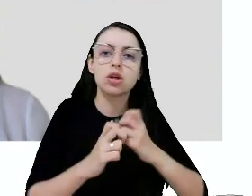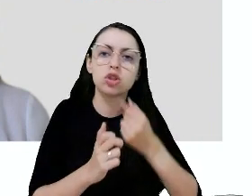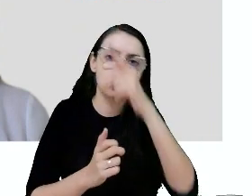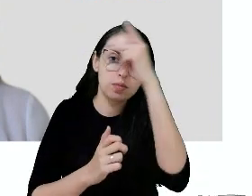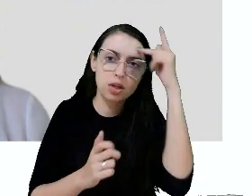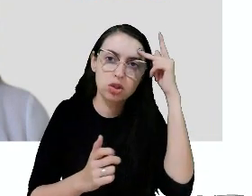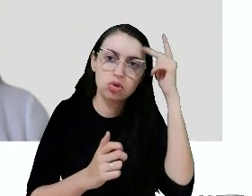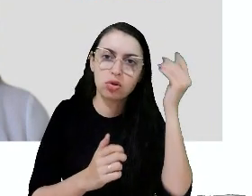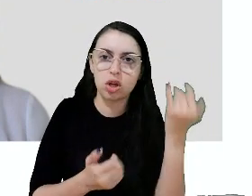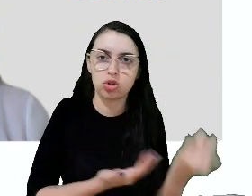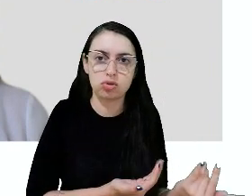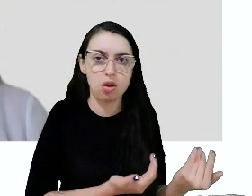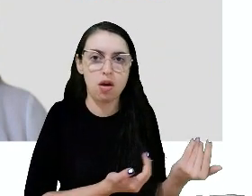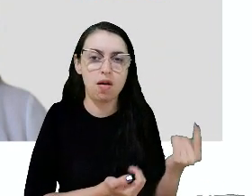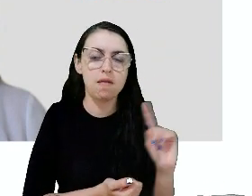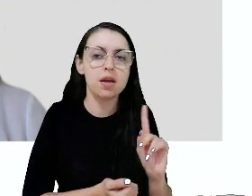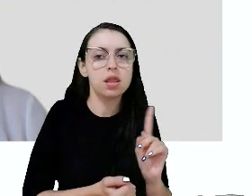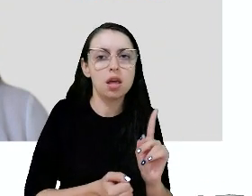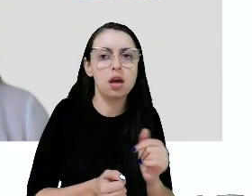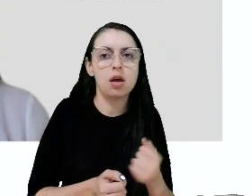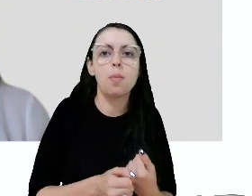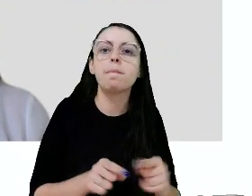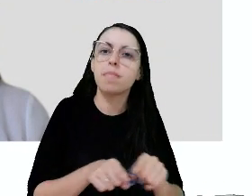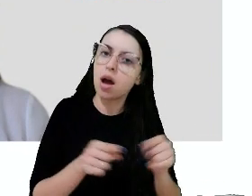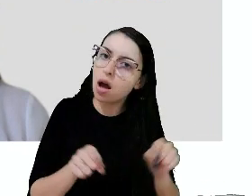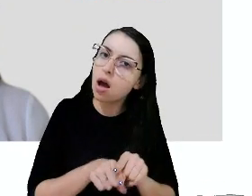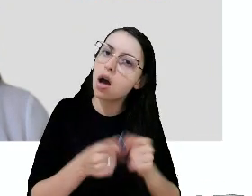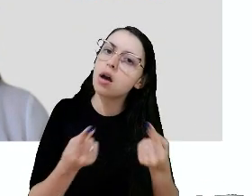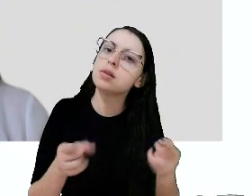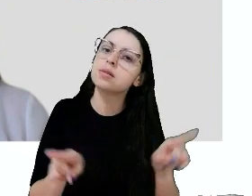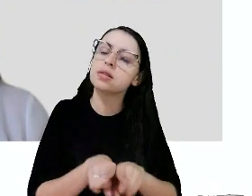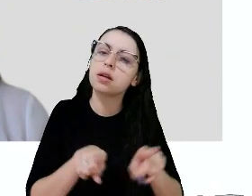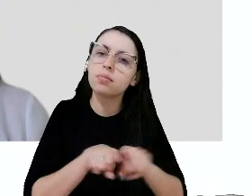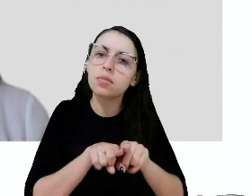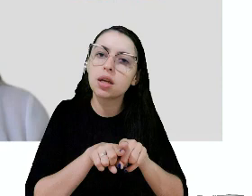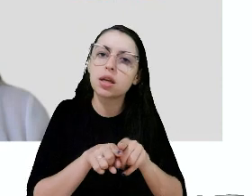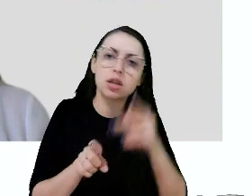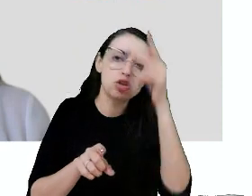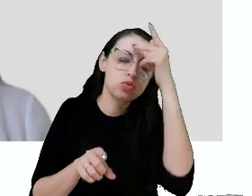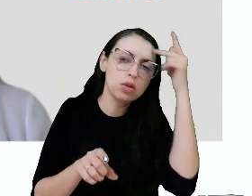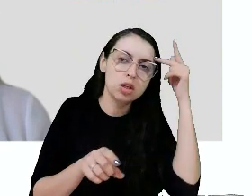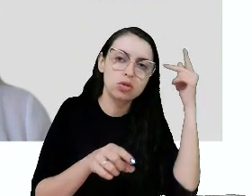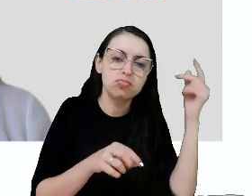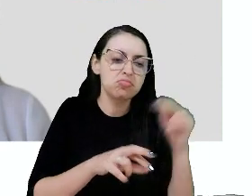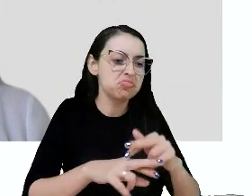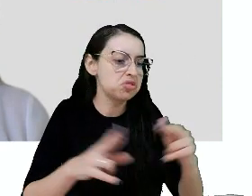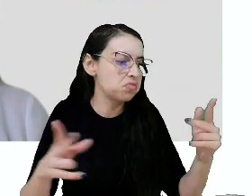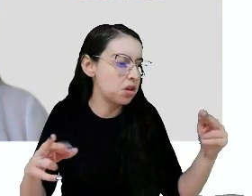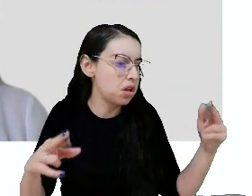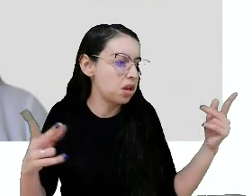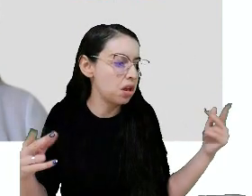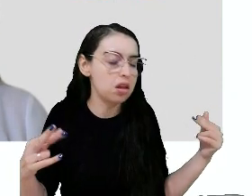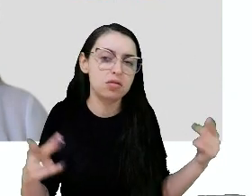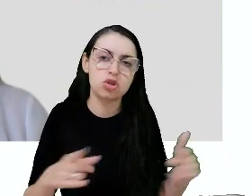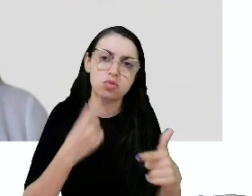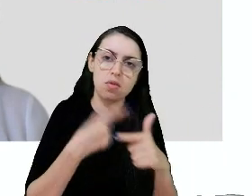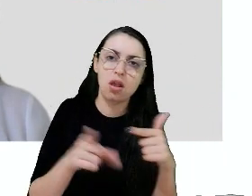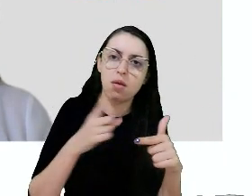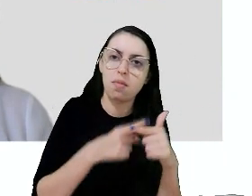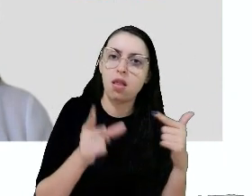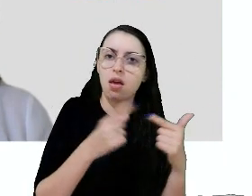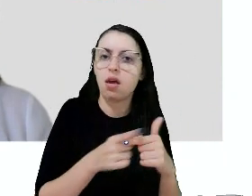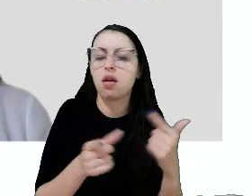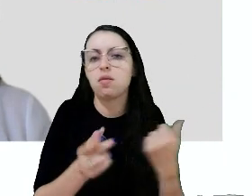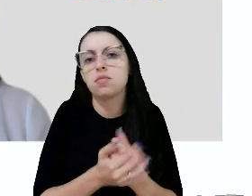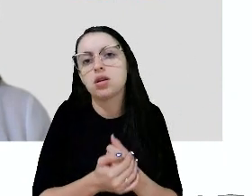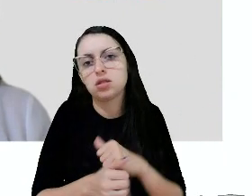não só de pessoas mais jovens que eu, mas entrelaçada com pessoas de outras